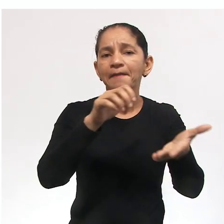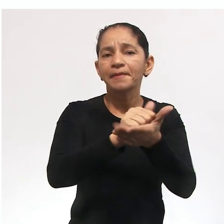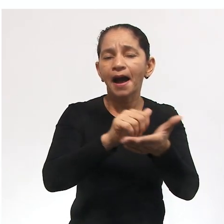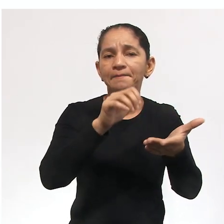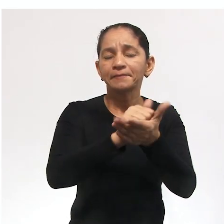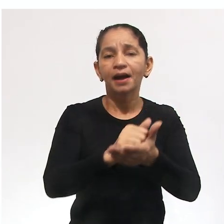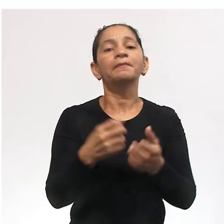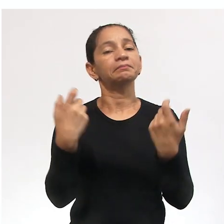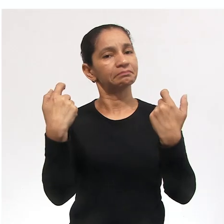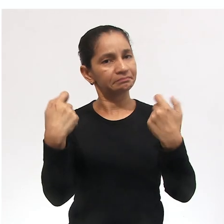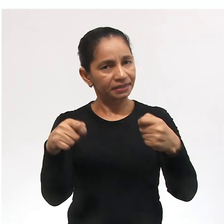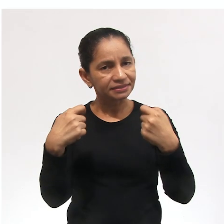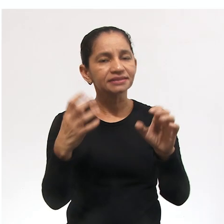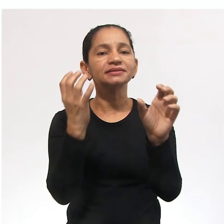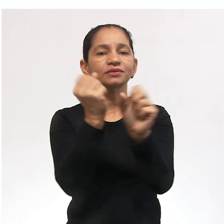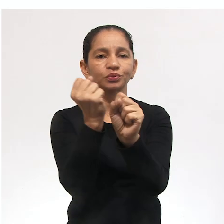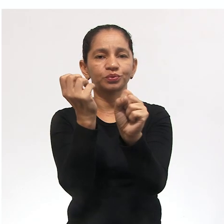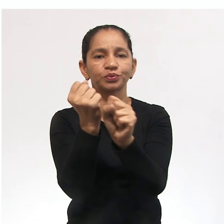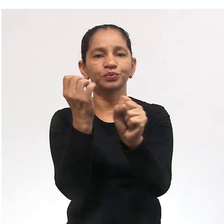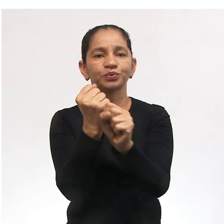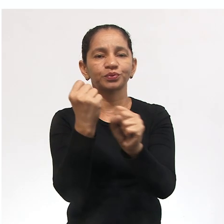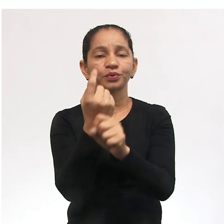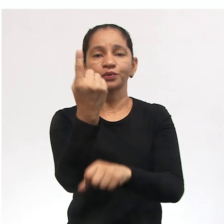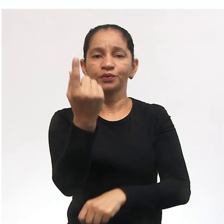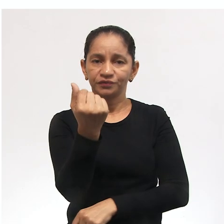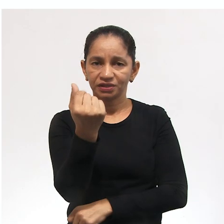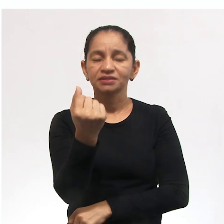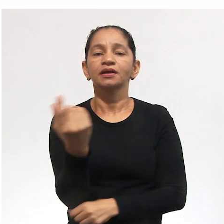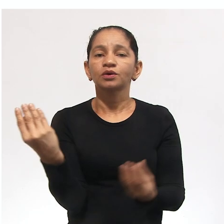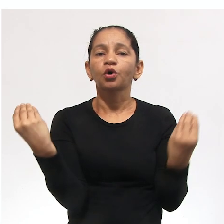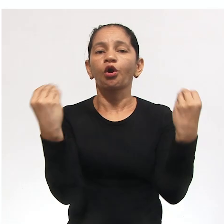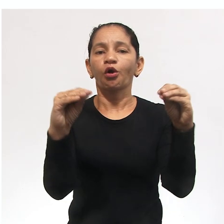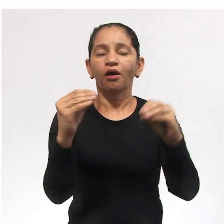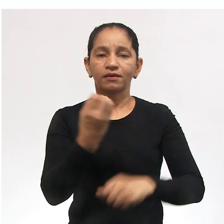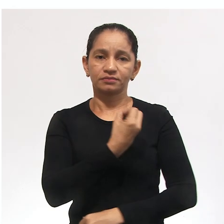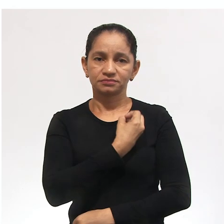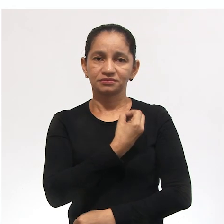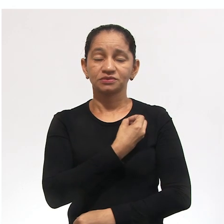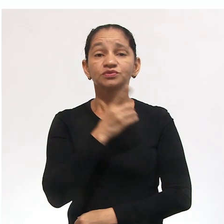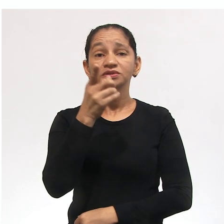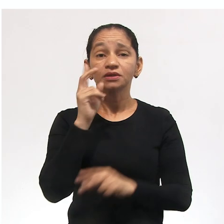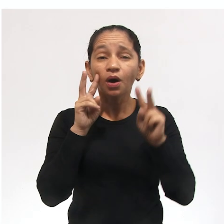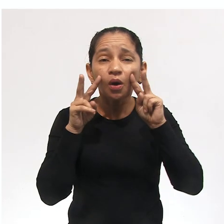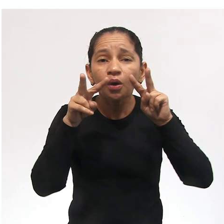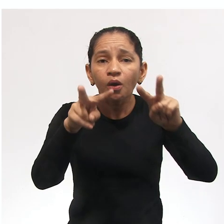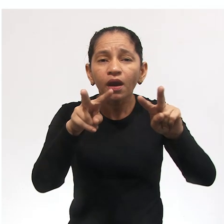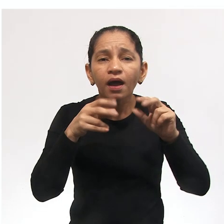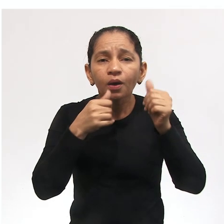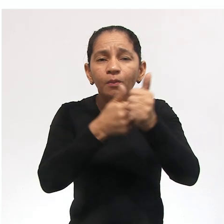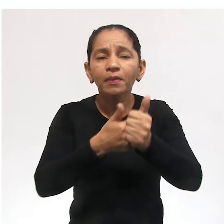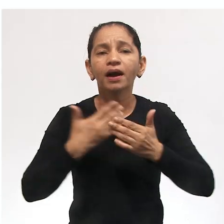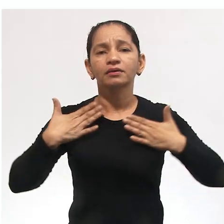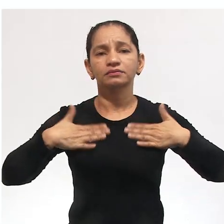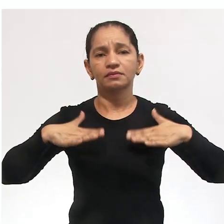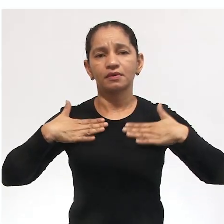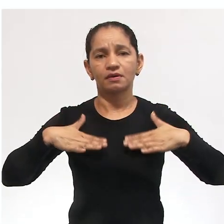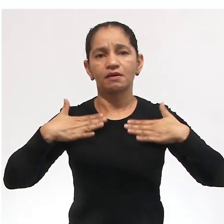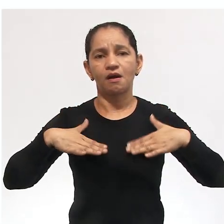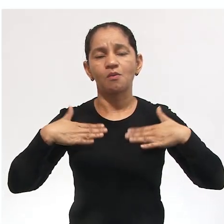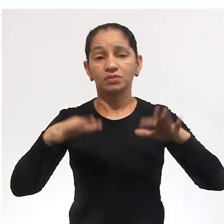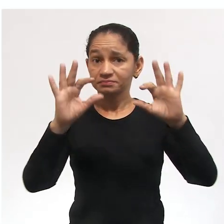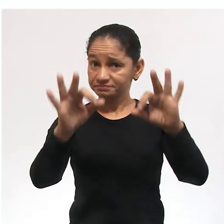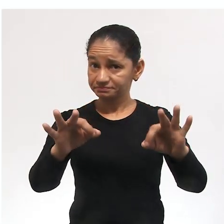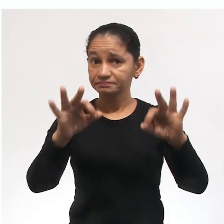ocorrências, fatos contábeis no decorrer aqui da nossa explicação, tá? E depois vocês olham com calma. E nosso